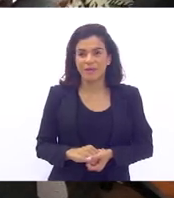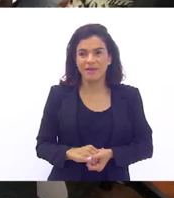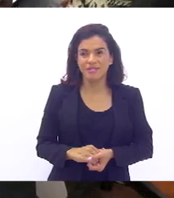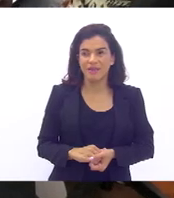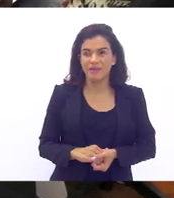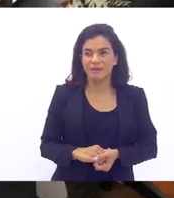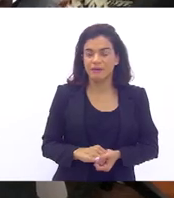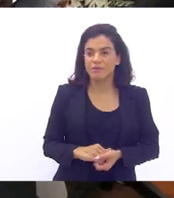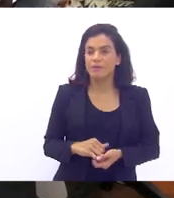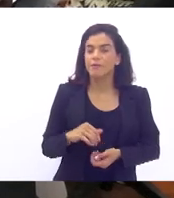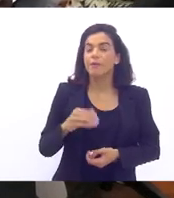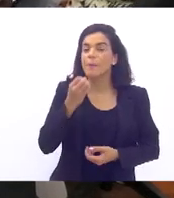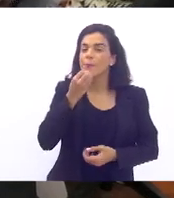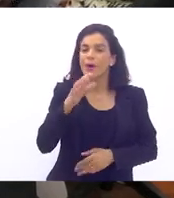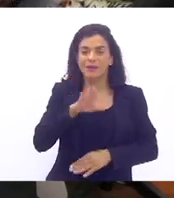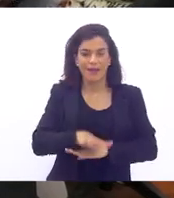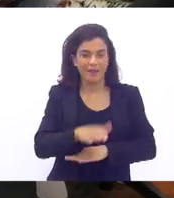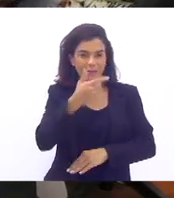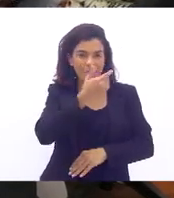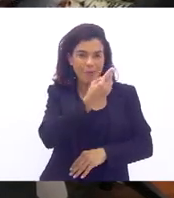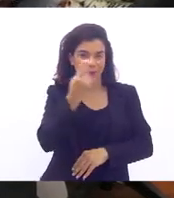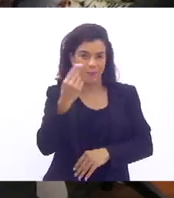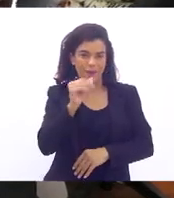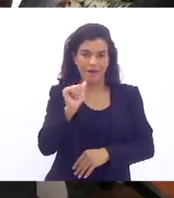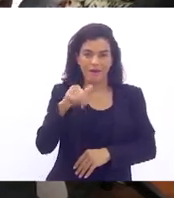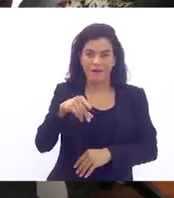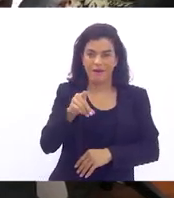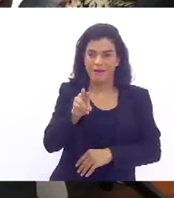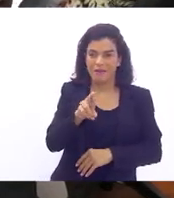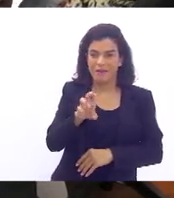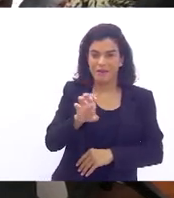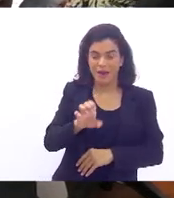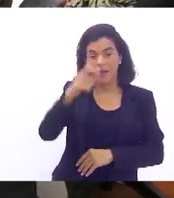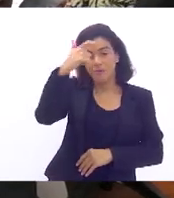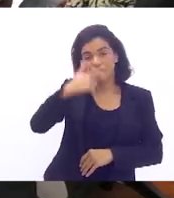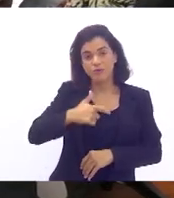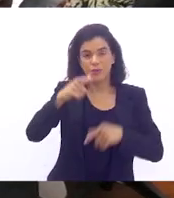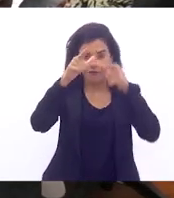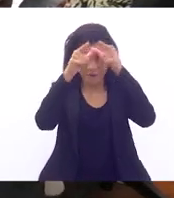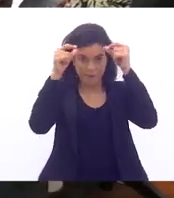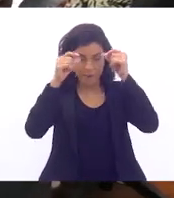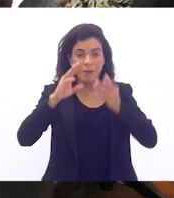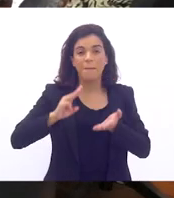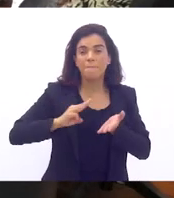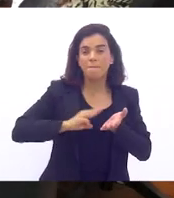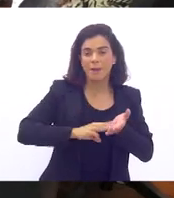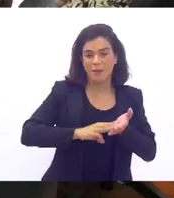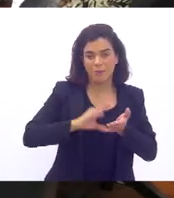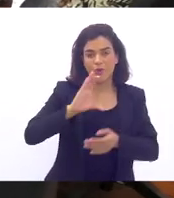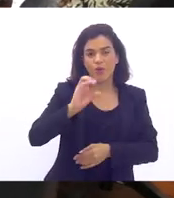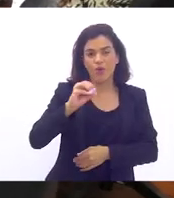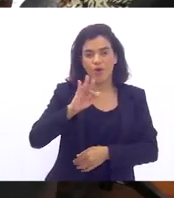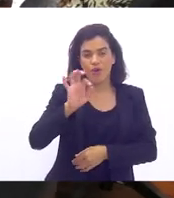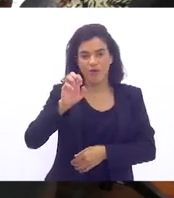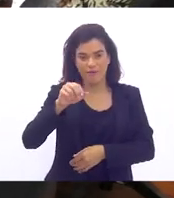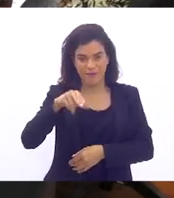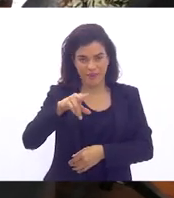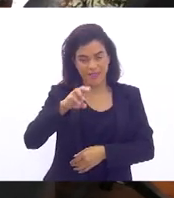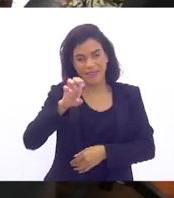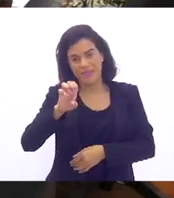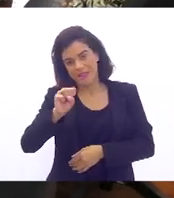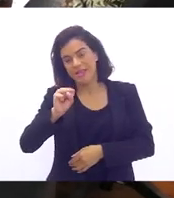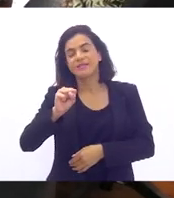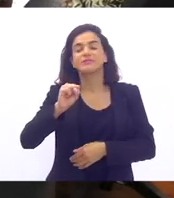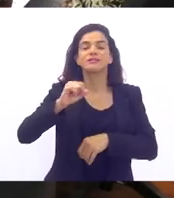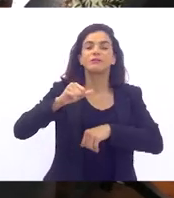Boa tarde eu sou Andreia Coutinho e enfermeiro e membro da sua bem filha Sociedade Brasileira de enfermagem